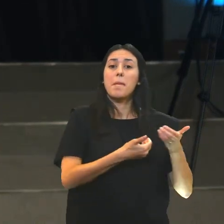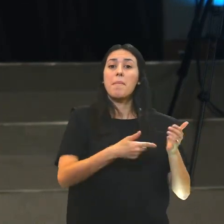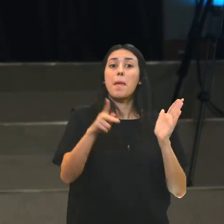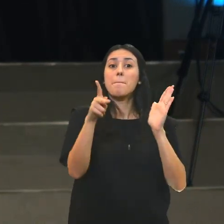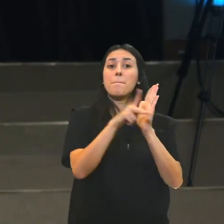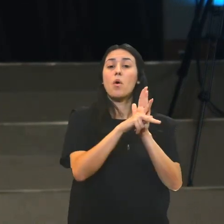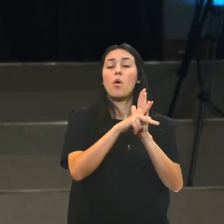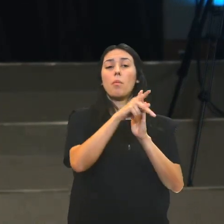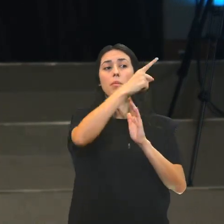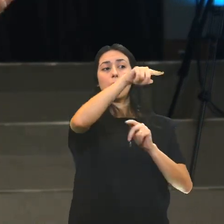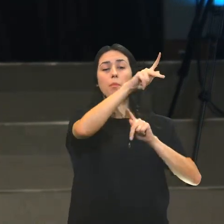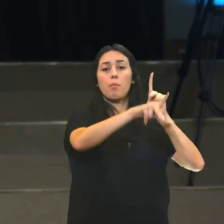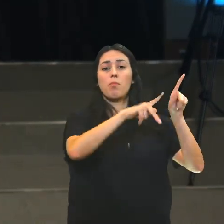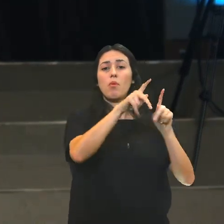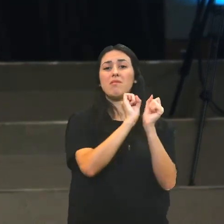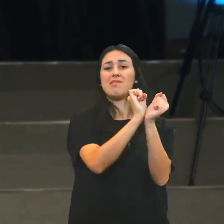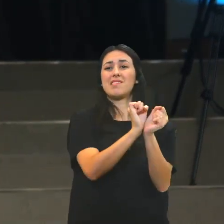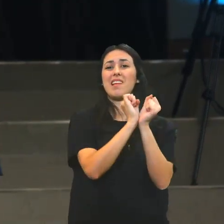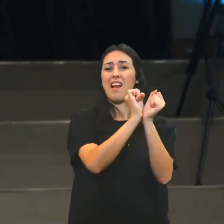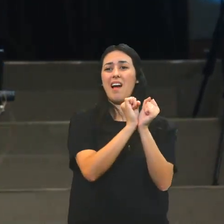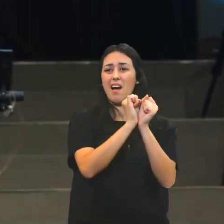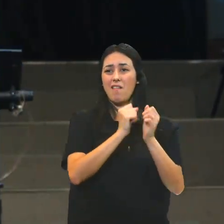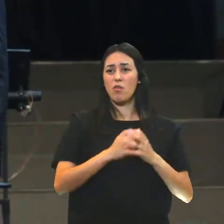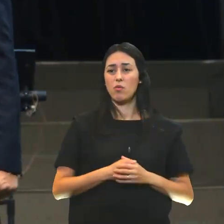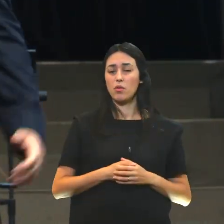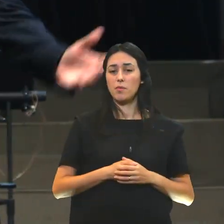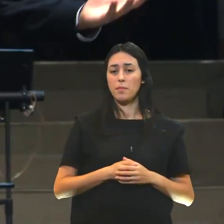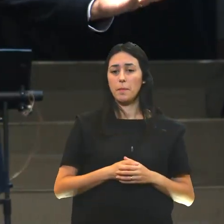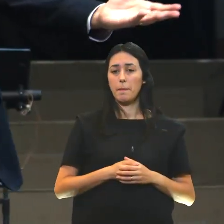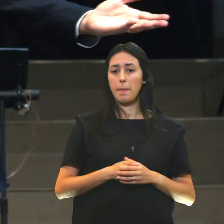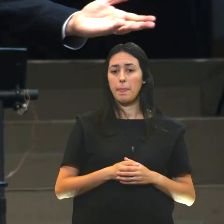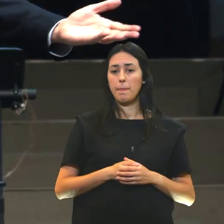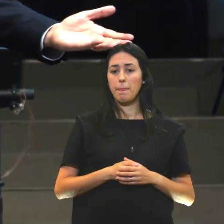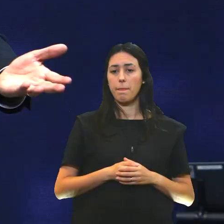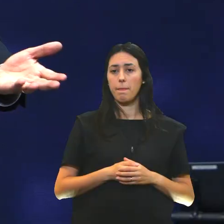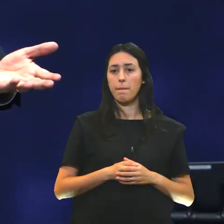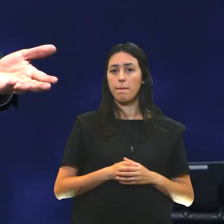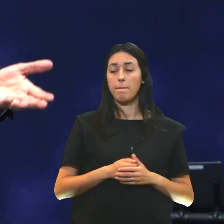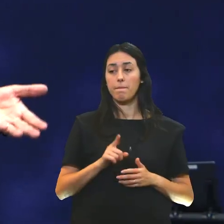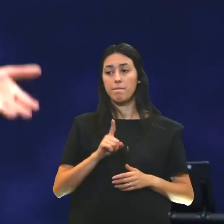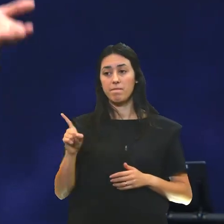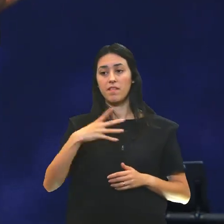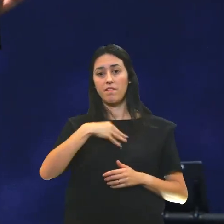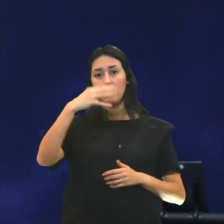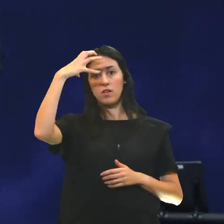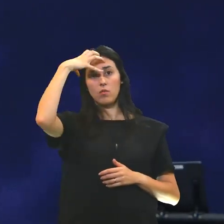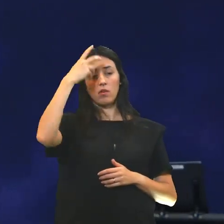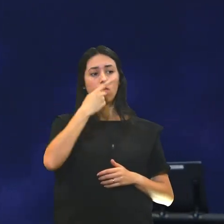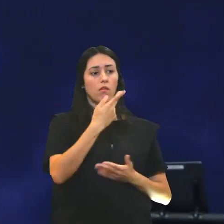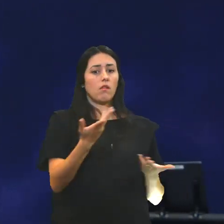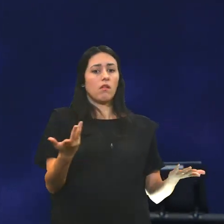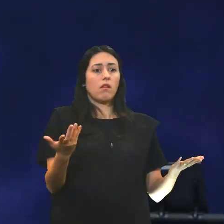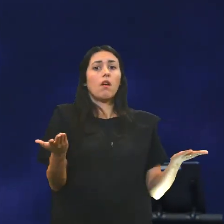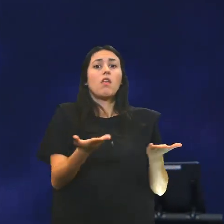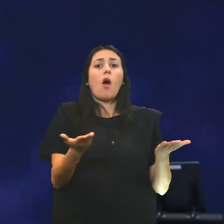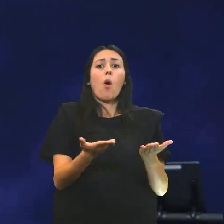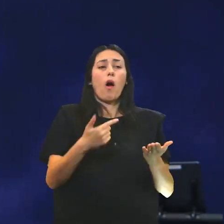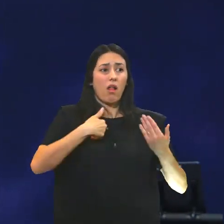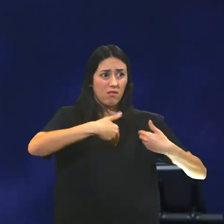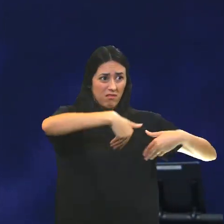escravo. E ela vai dizer: bom, e agora? Vou entregar para morrer? Porque tem sentença de